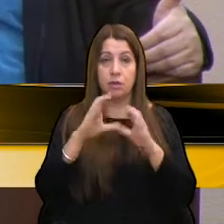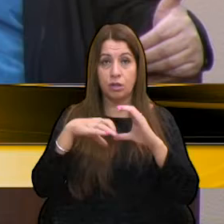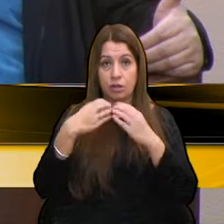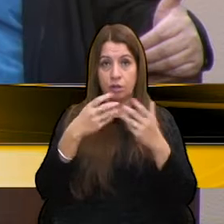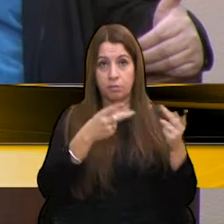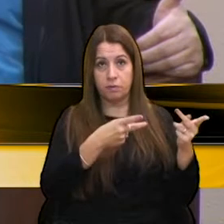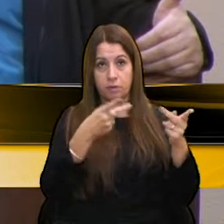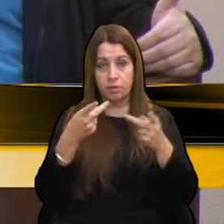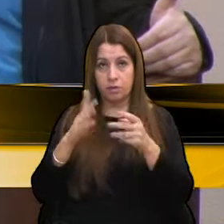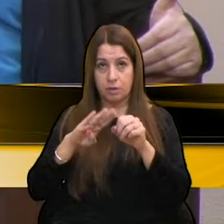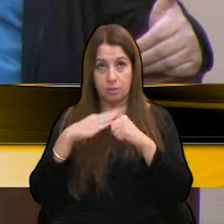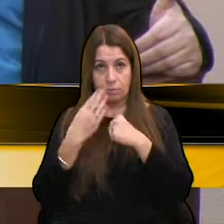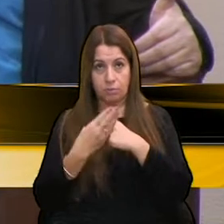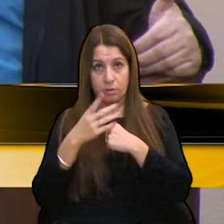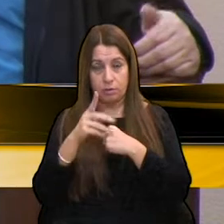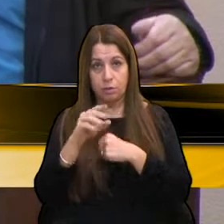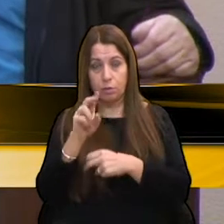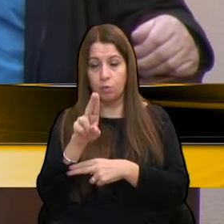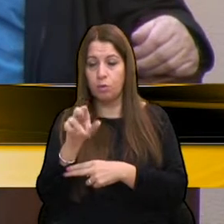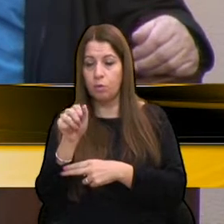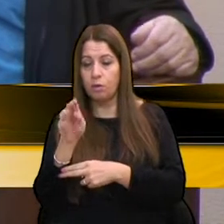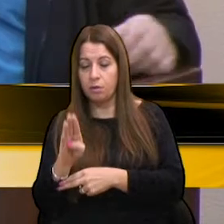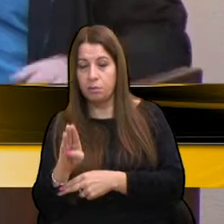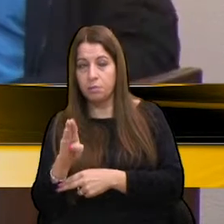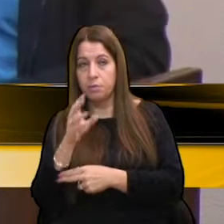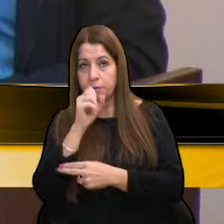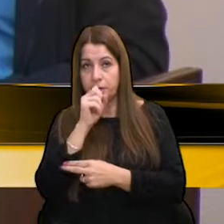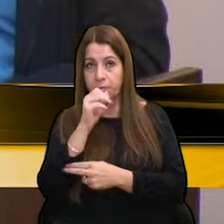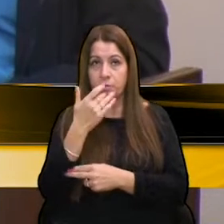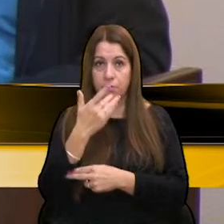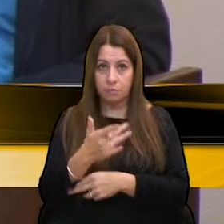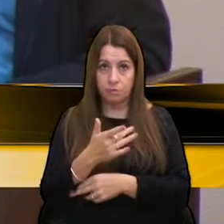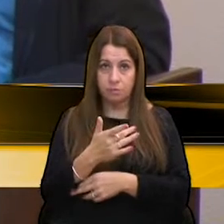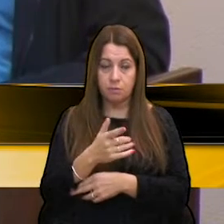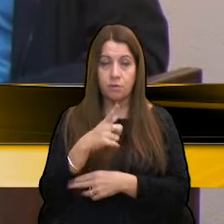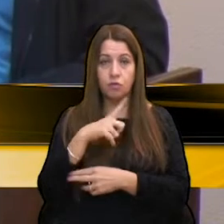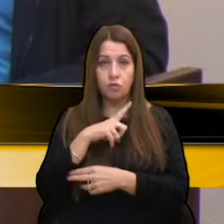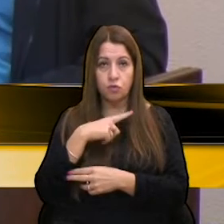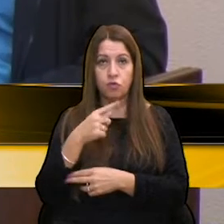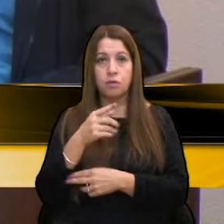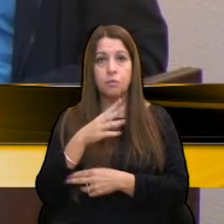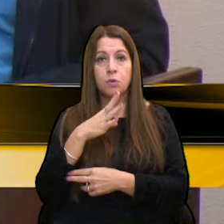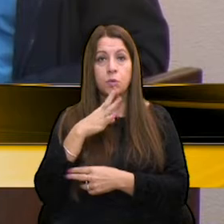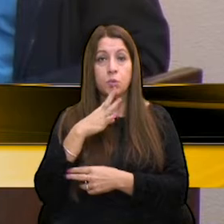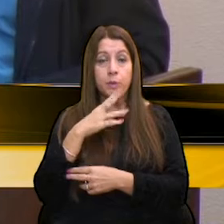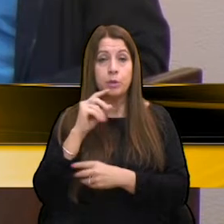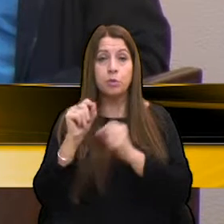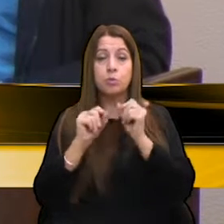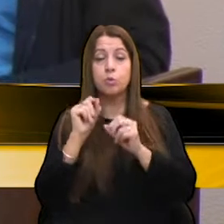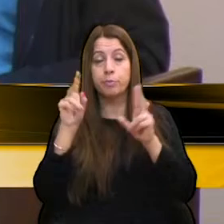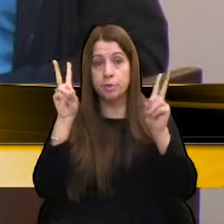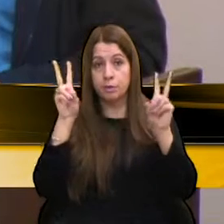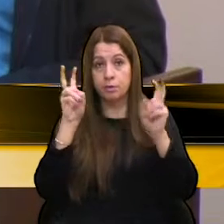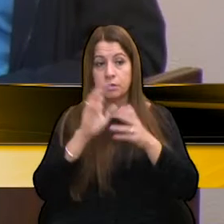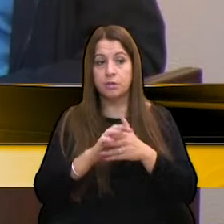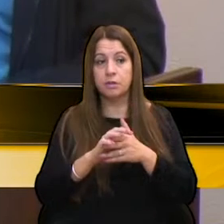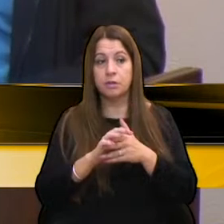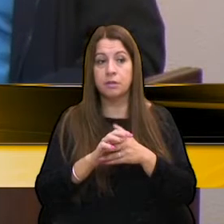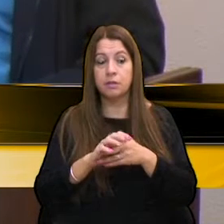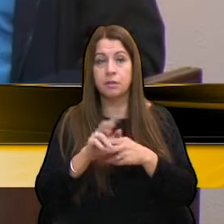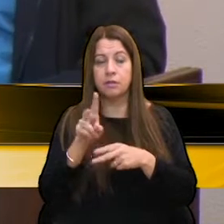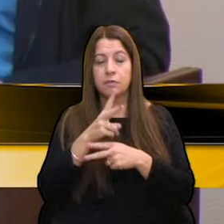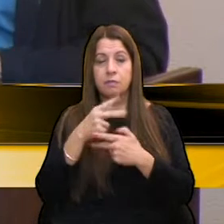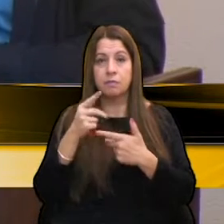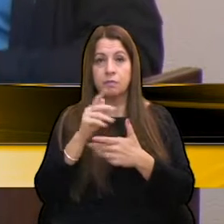aos Bairros, lá na UAB, no sábado à tarde. Nós já tínhamos conhecimento desse assunto, mas